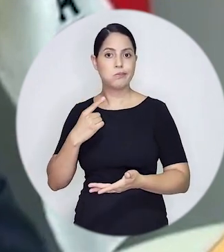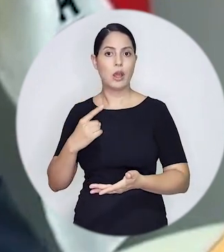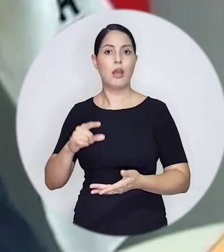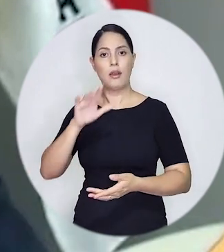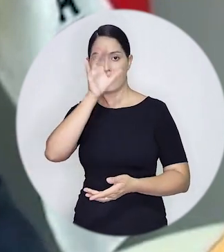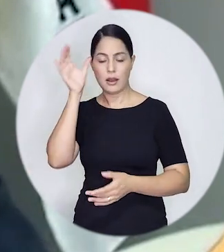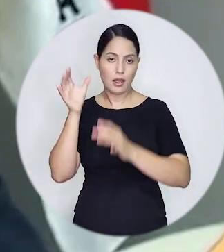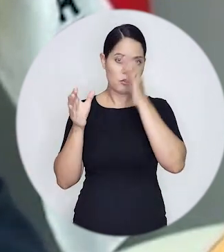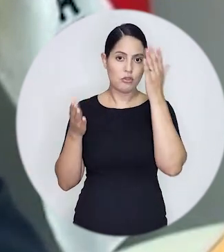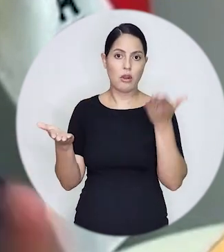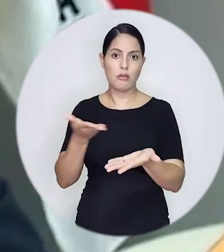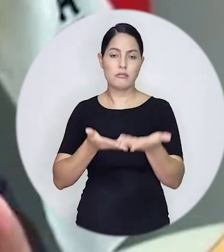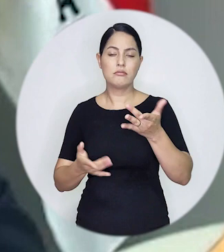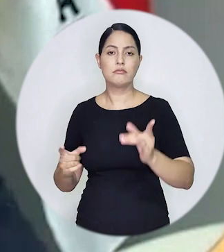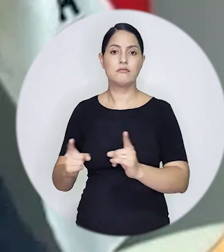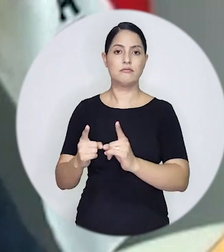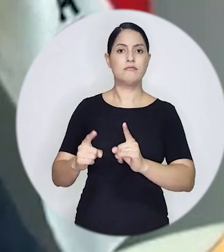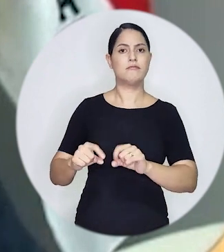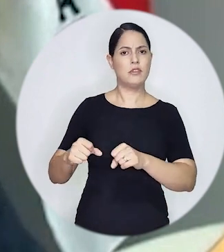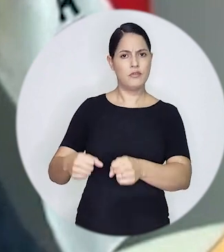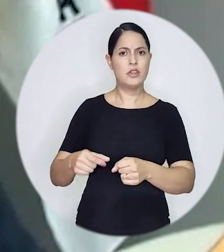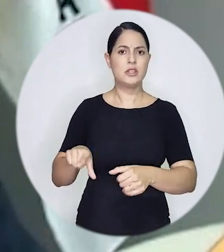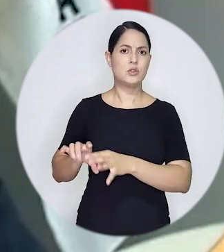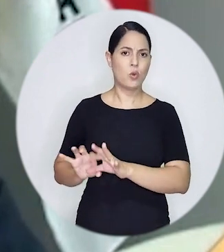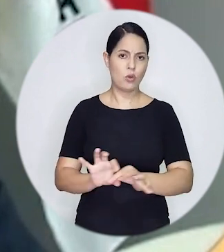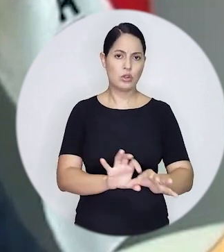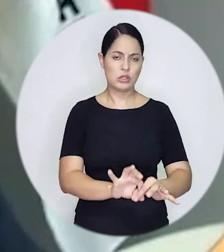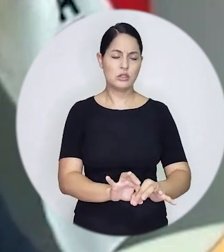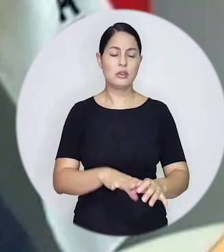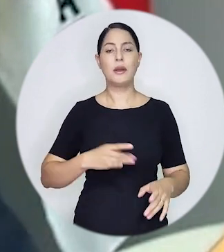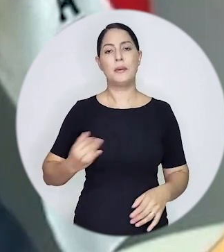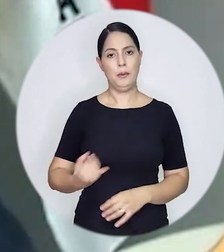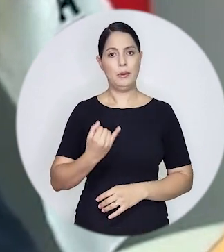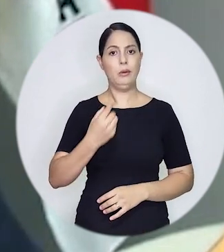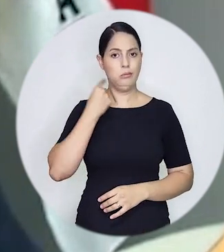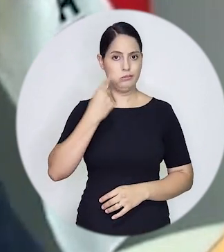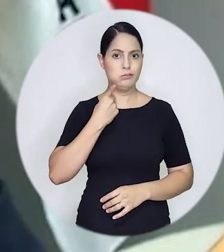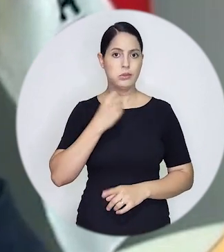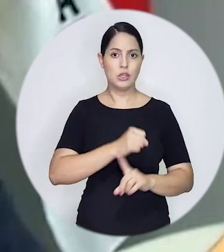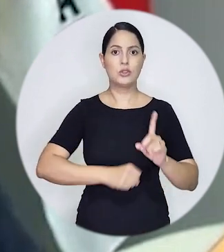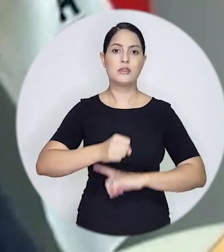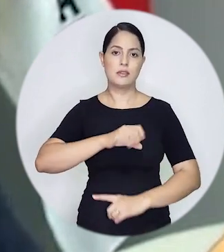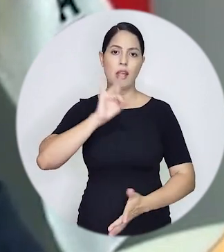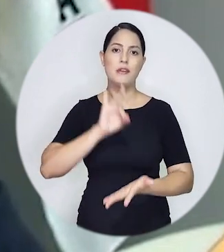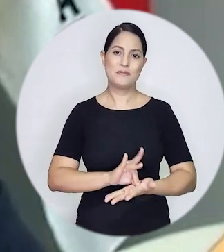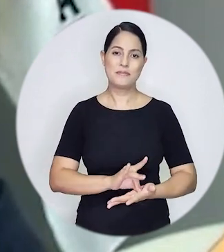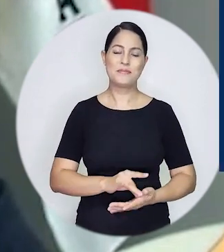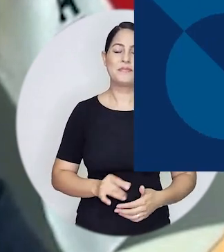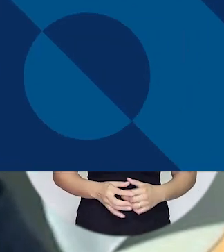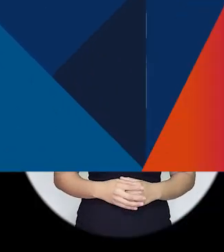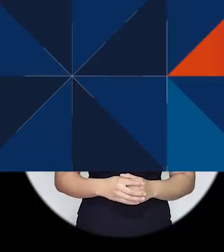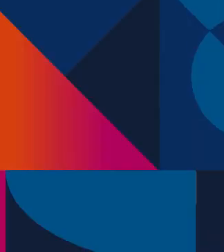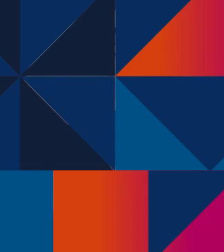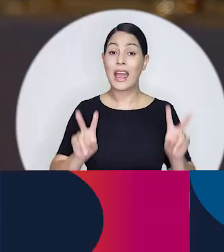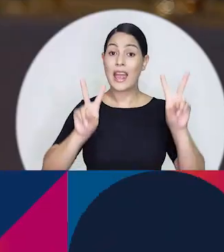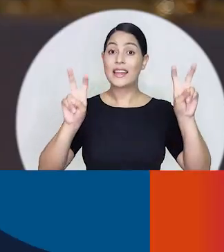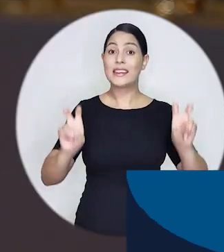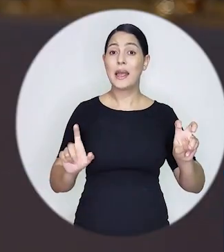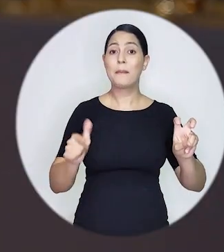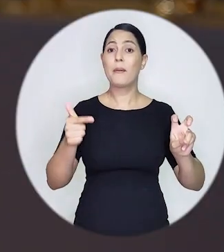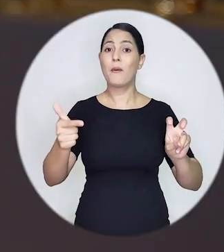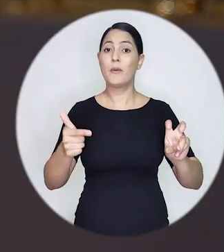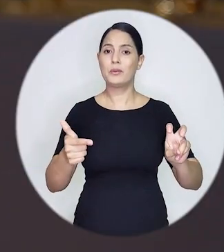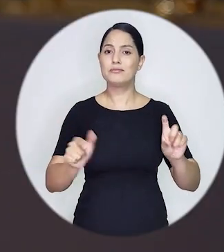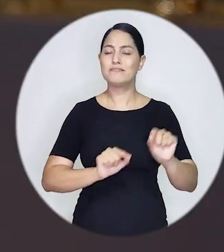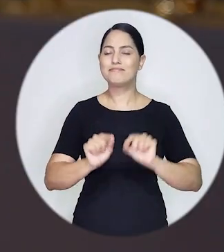que defende seu cliente, ou seja, acredito que a medida foi muito importante, não só para a advocacia, mas principalmente para a sociedade.